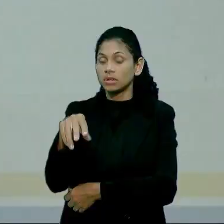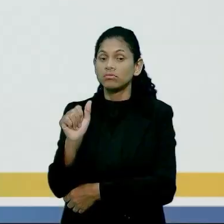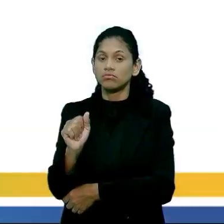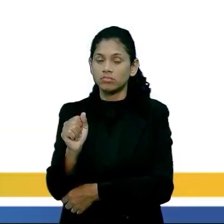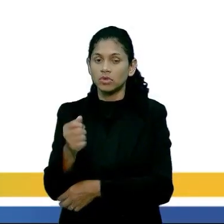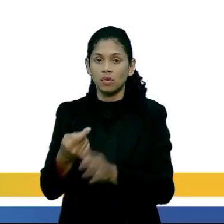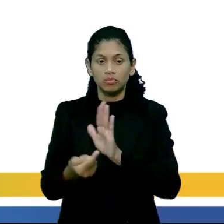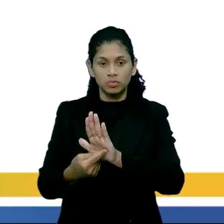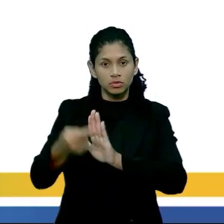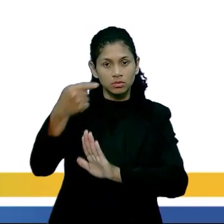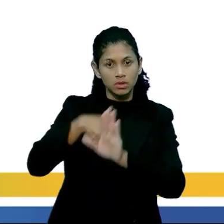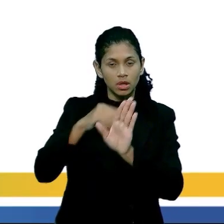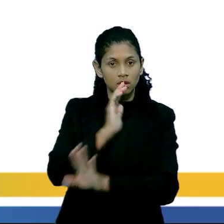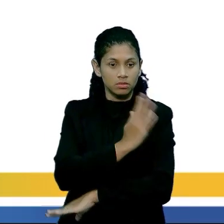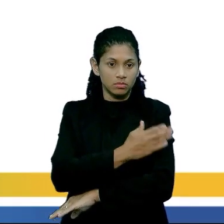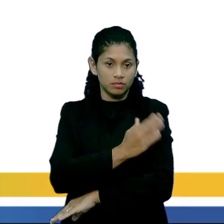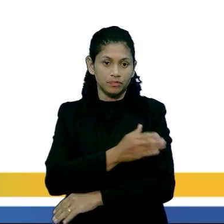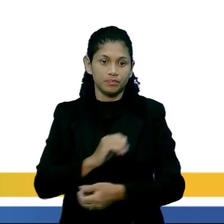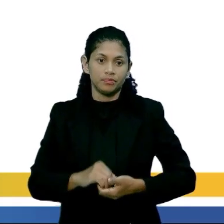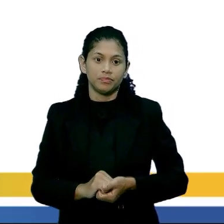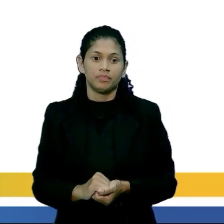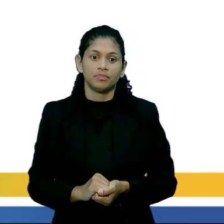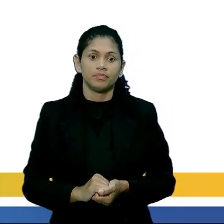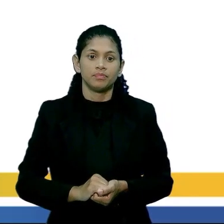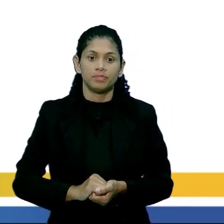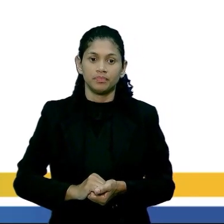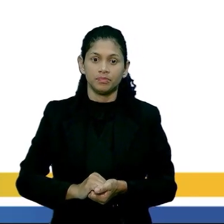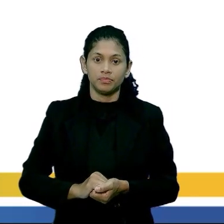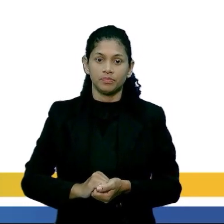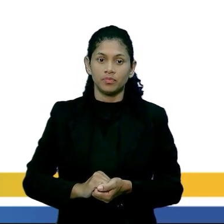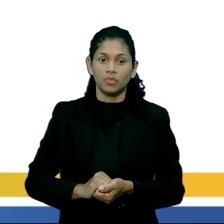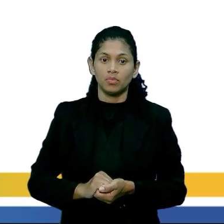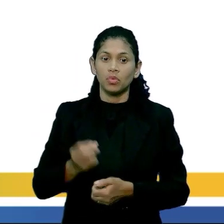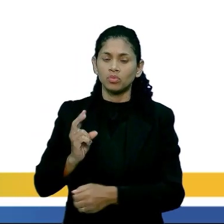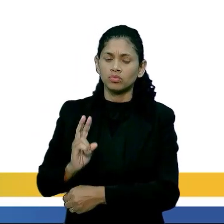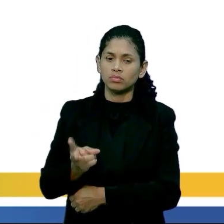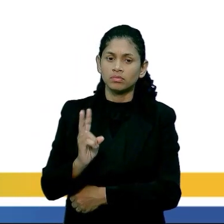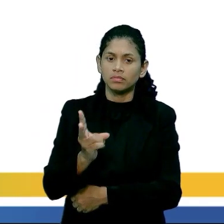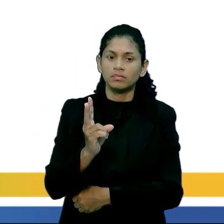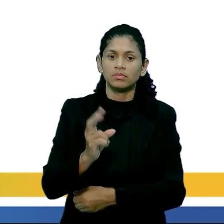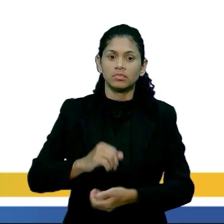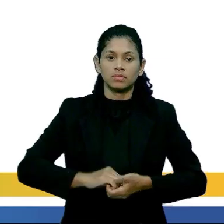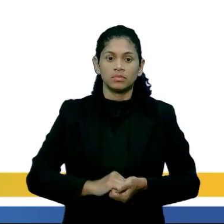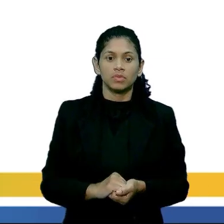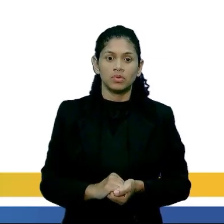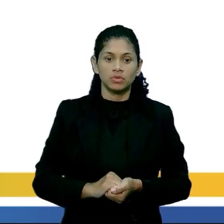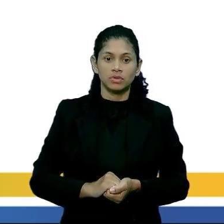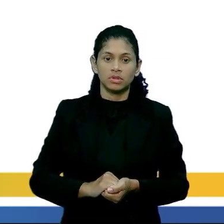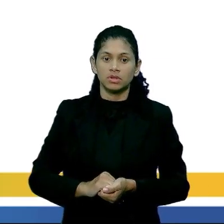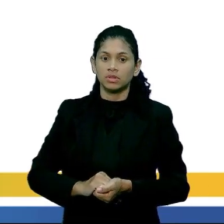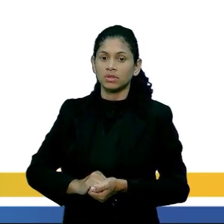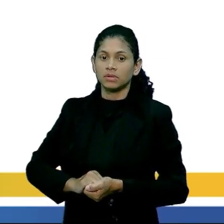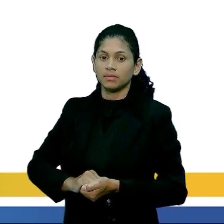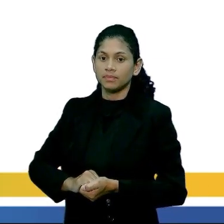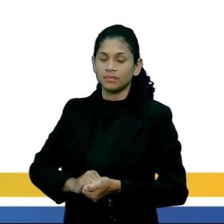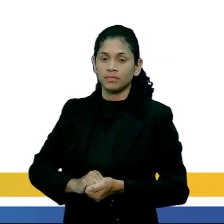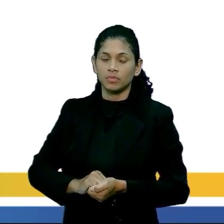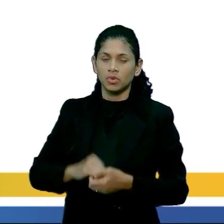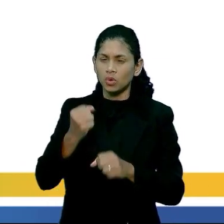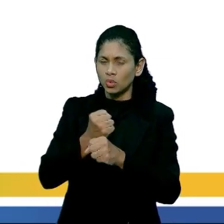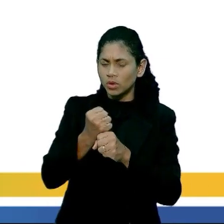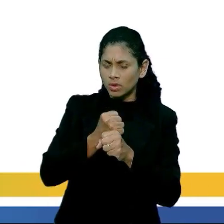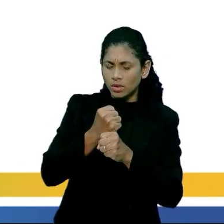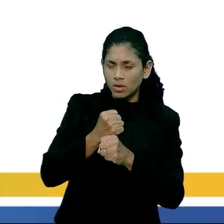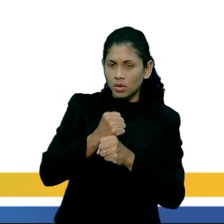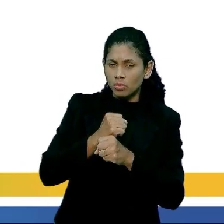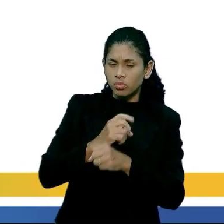eles estão falando, beleza? Vamos seguir, ó. Dor retroesternal consecutiva de forte intensidade, duração de várias horas, irradiada